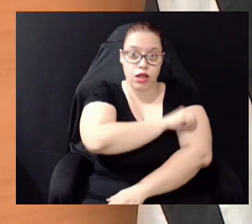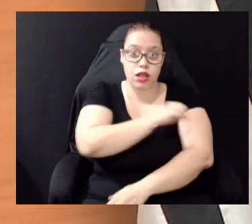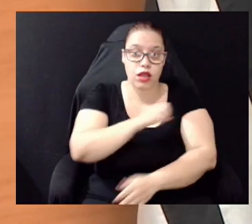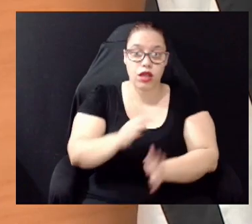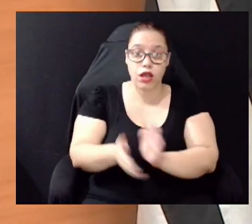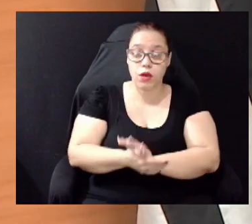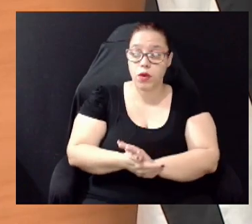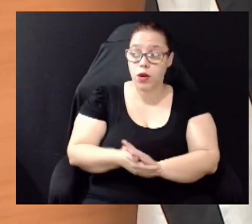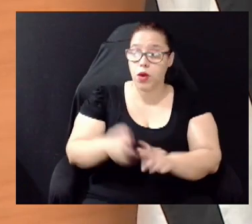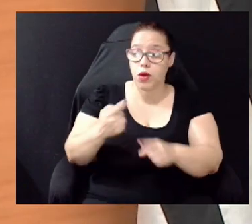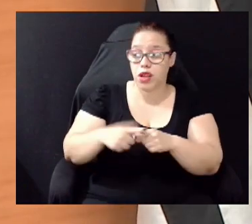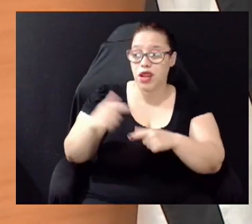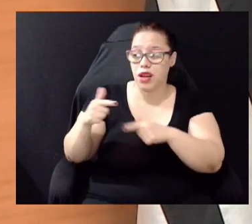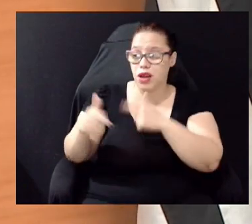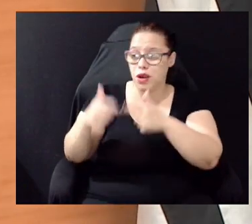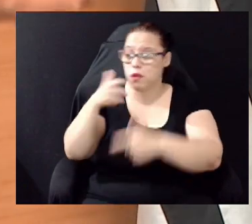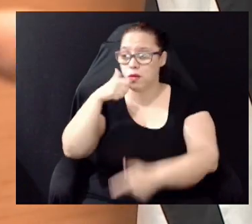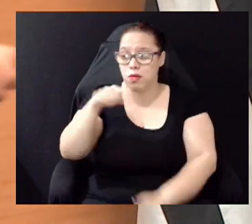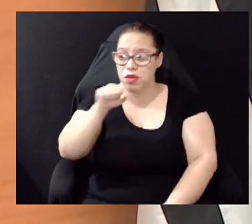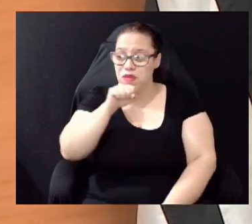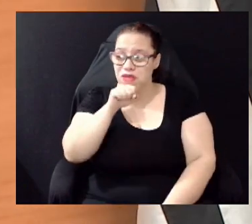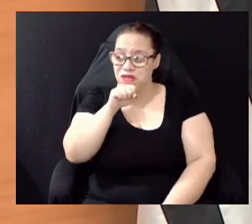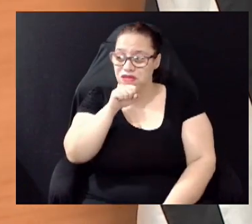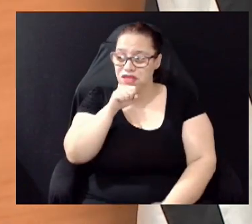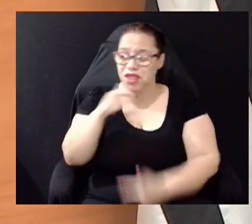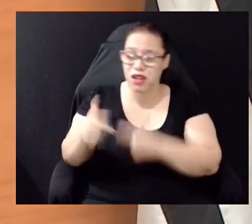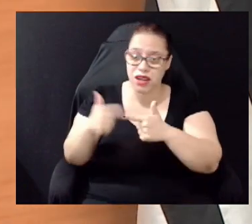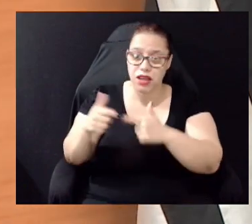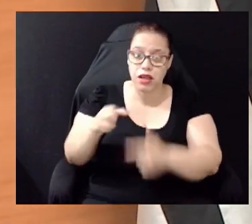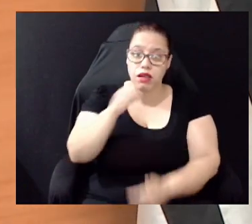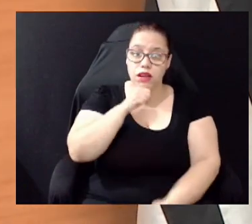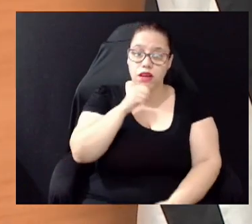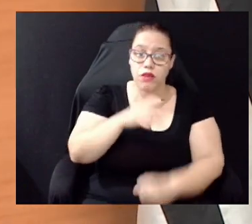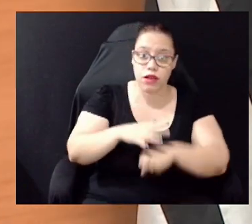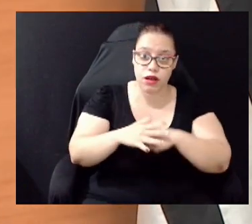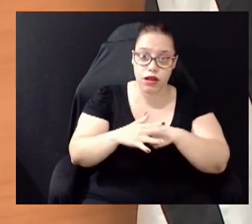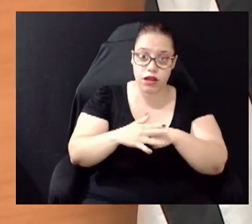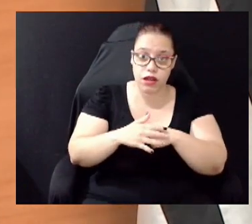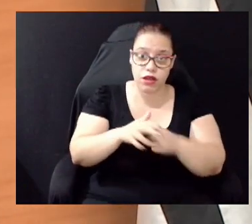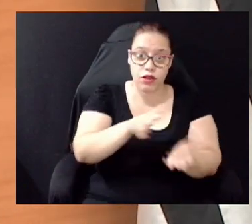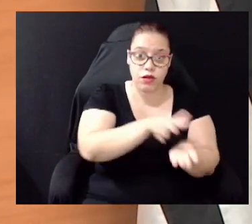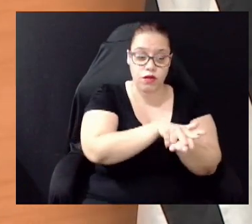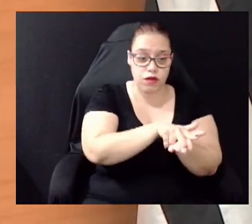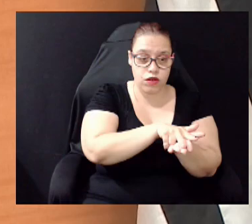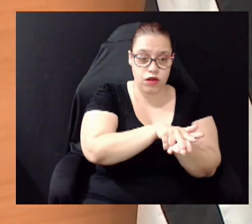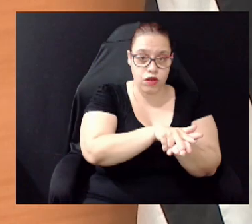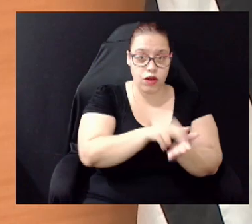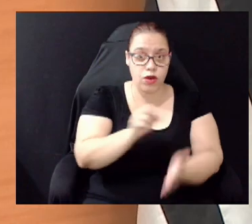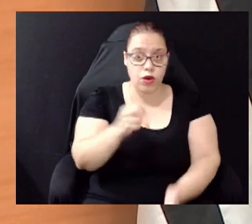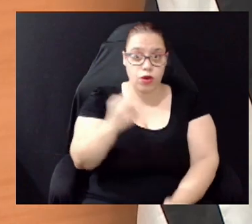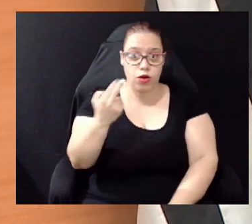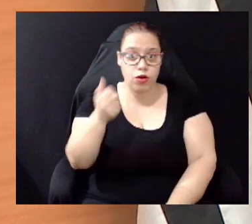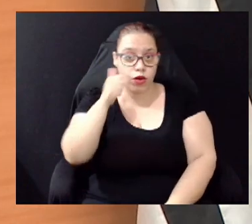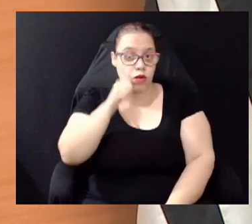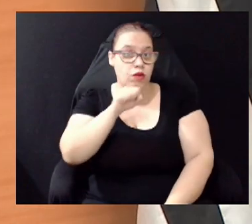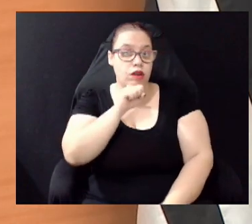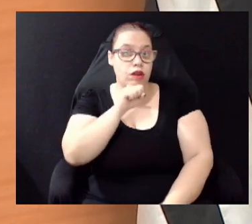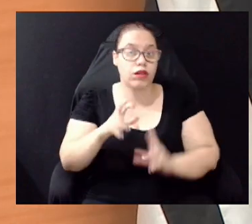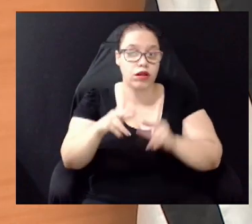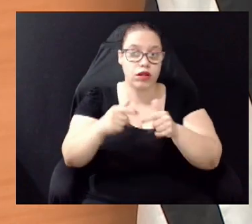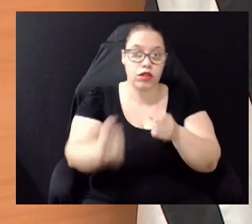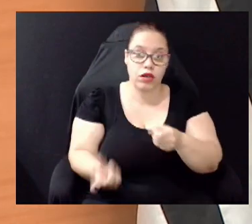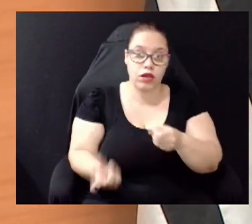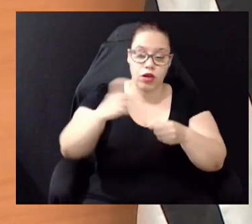seja essa mesma menina que vai cuidar da avó adoecida, acamada, ou a mãe dessas meninas todas, que vai voltar do